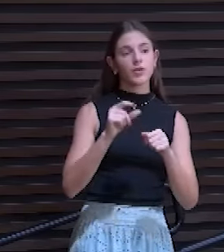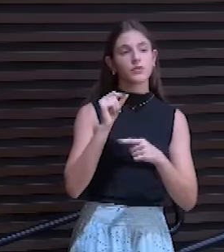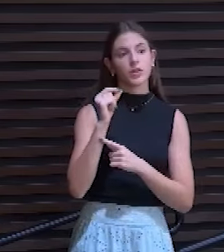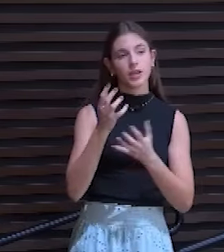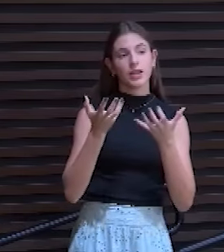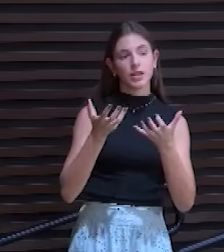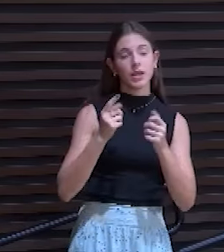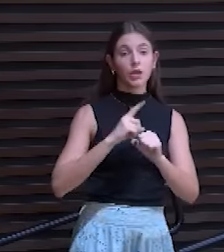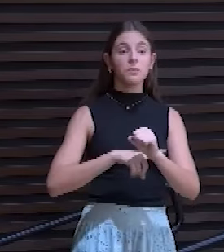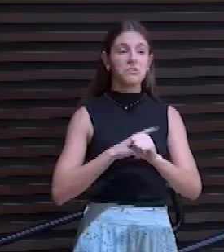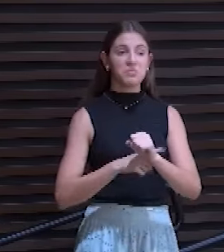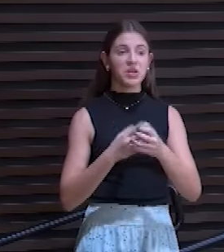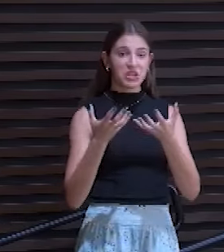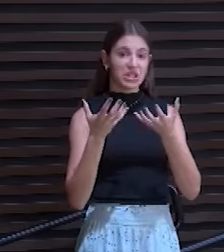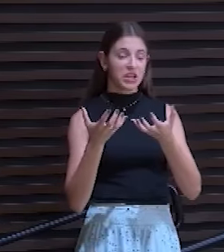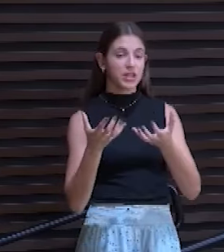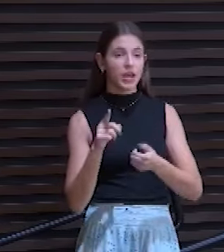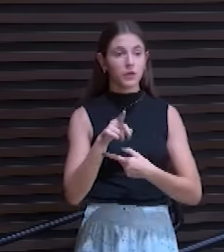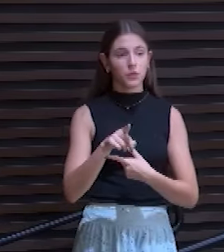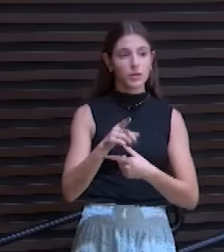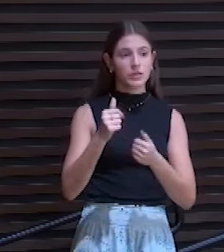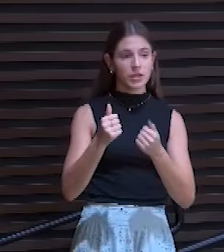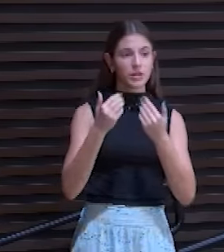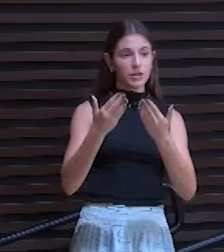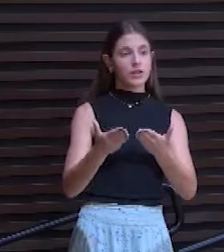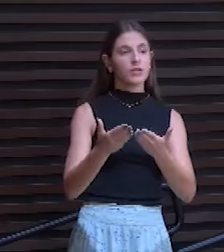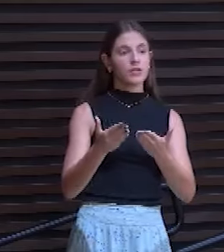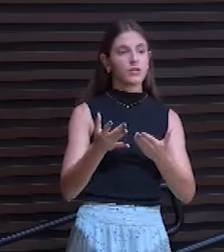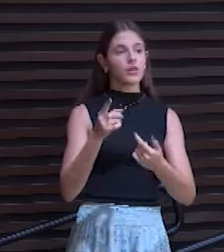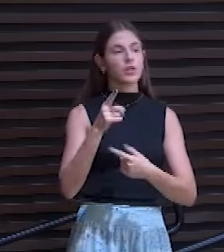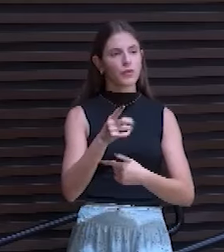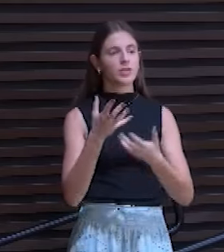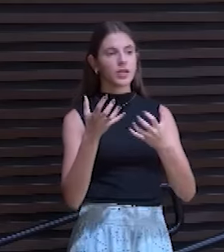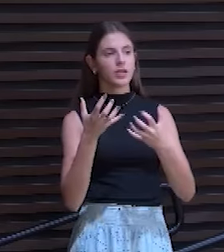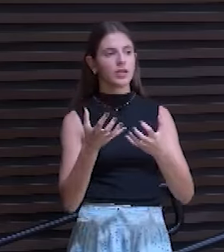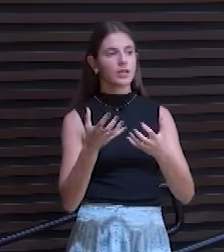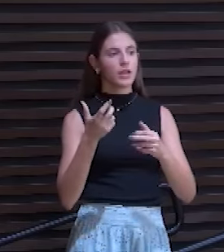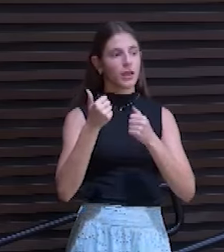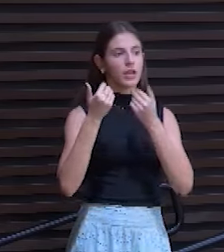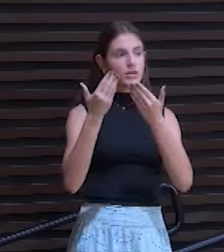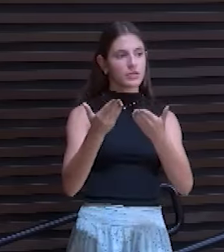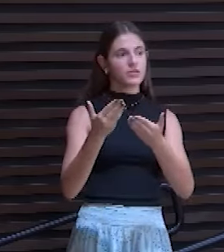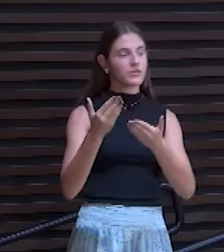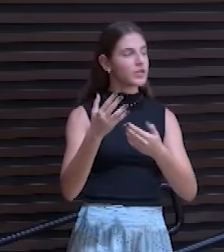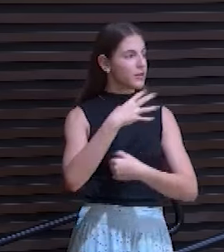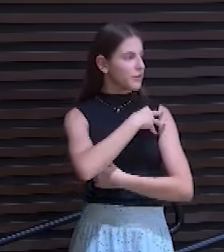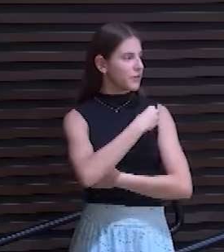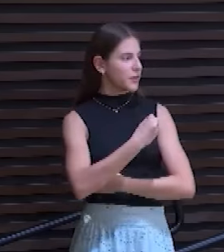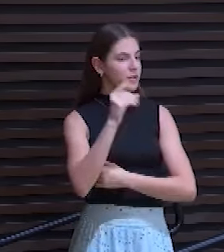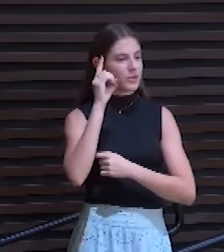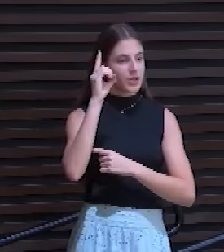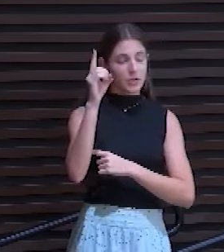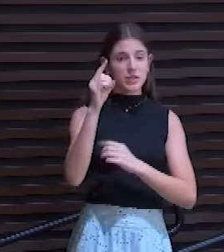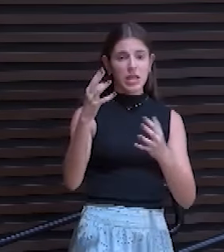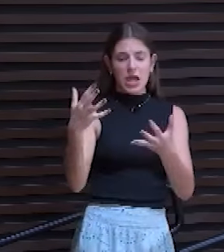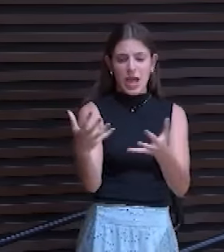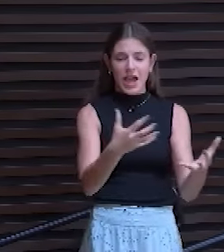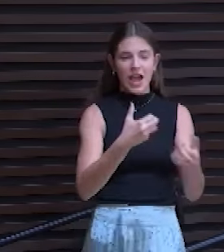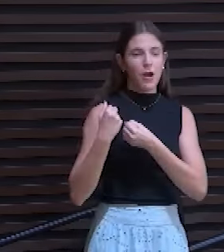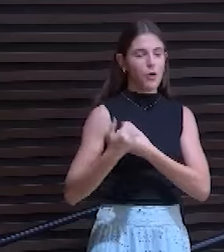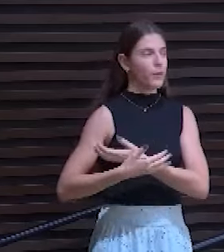quando ele quer, e você está entregando para o Senhor. Você quer entregar o seu filho para Deus, ela agarrou o fiotinho e